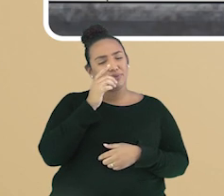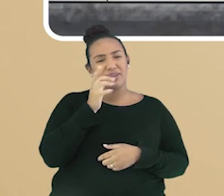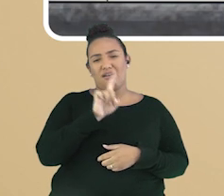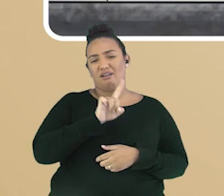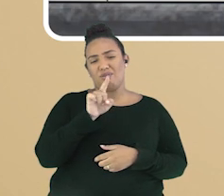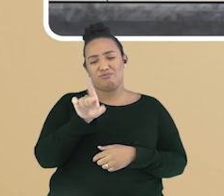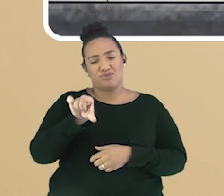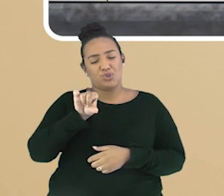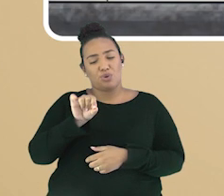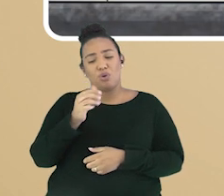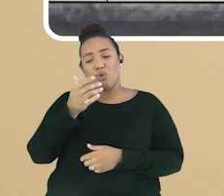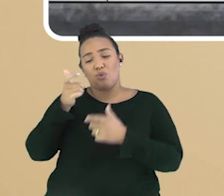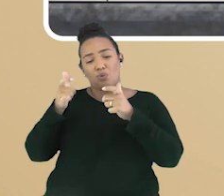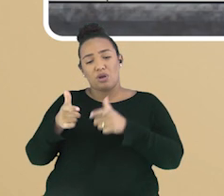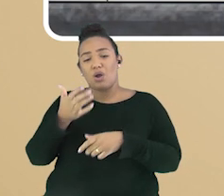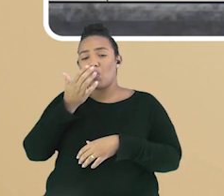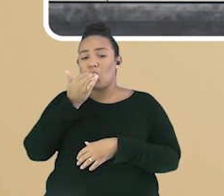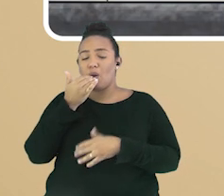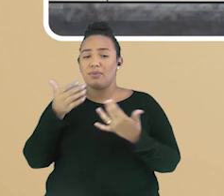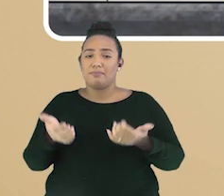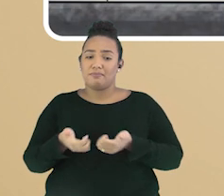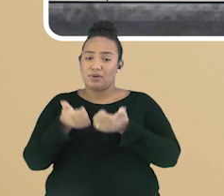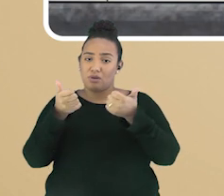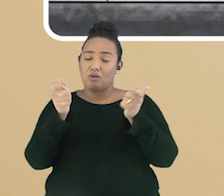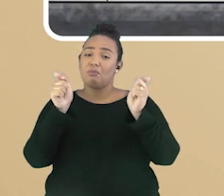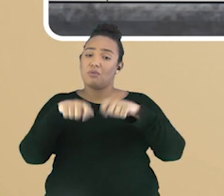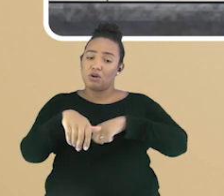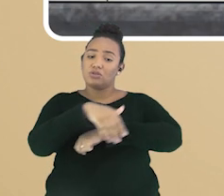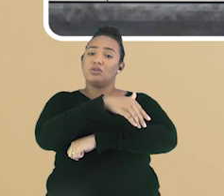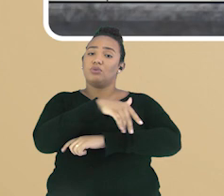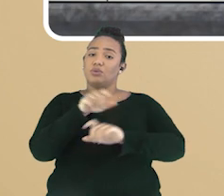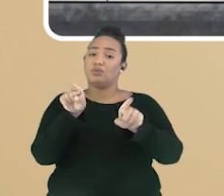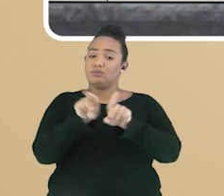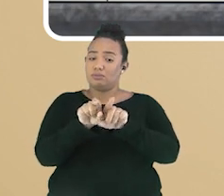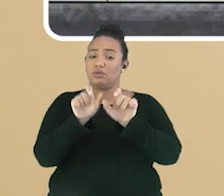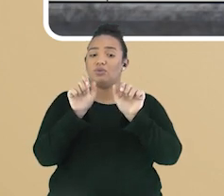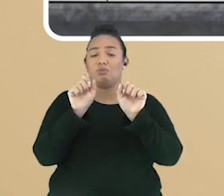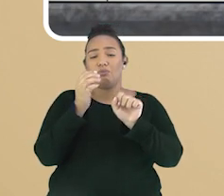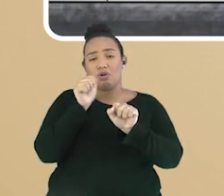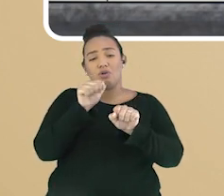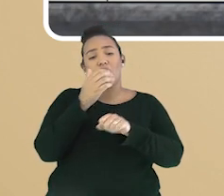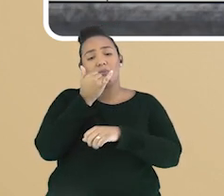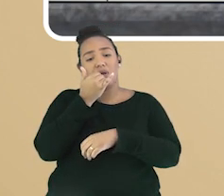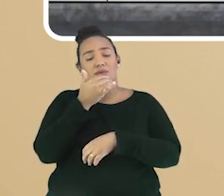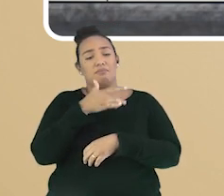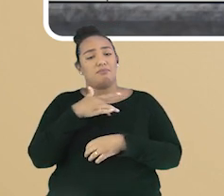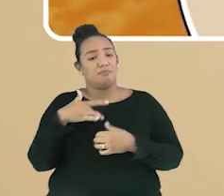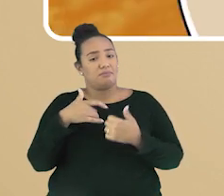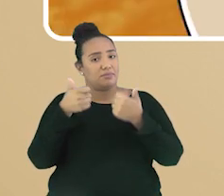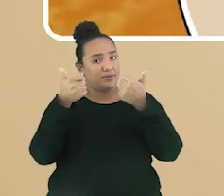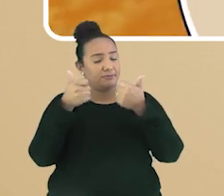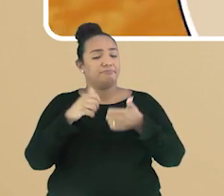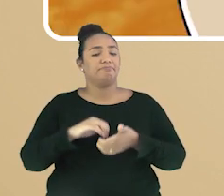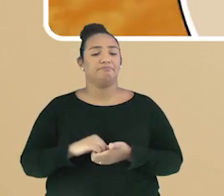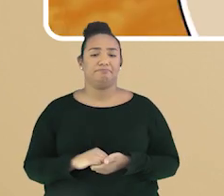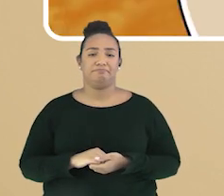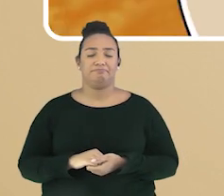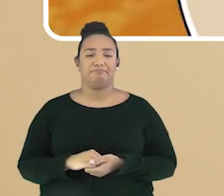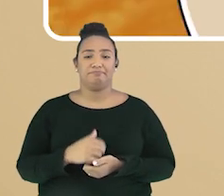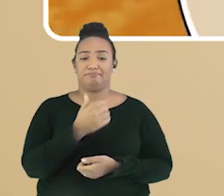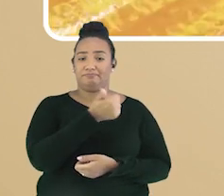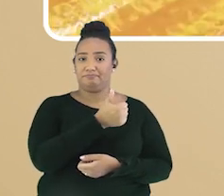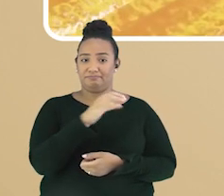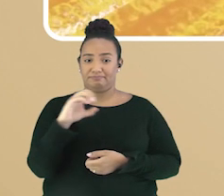é possível se alimentar de forma equilibrada e variada. Evite as redes de fast food.